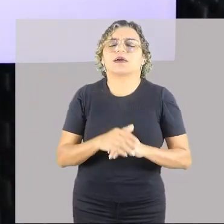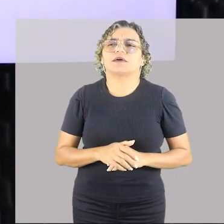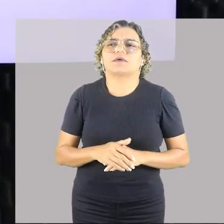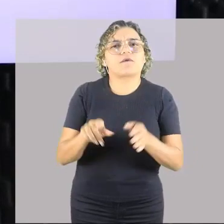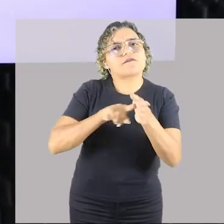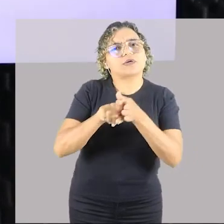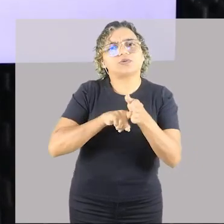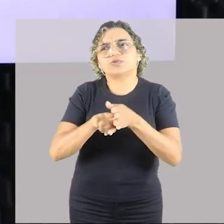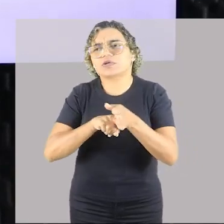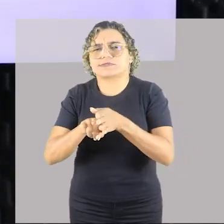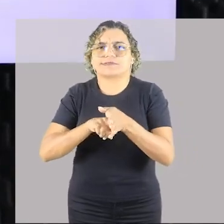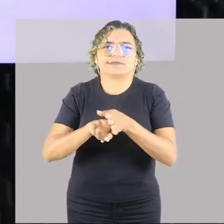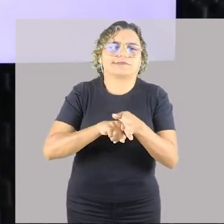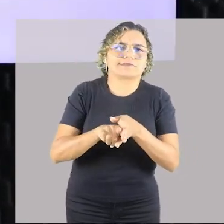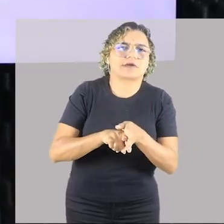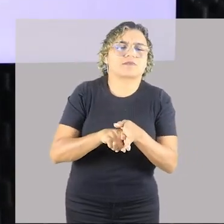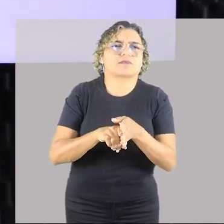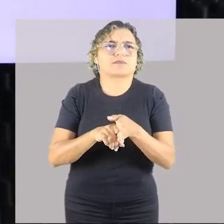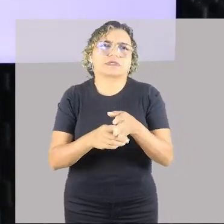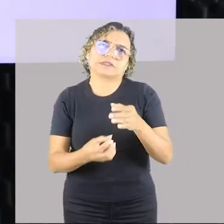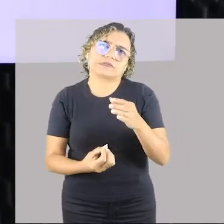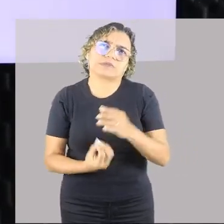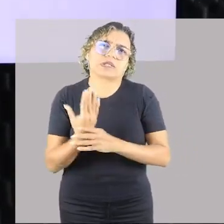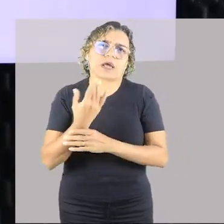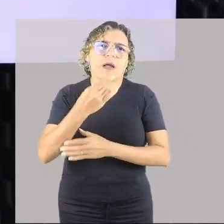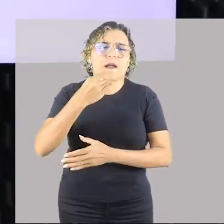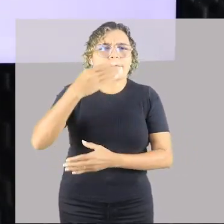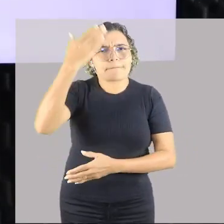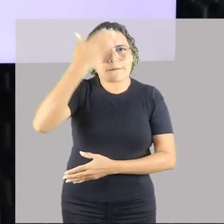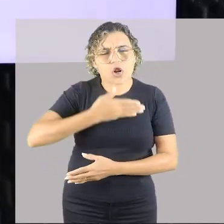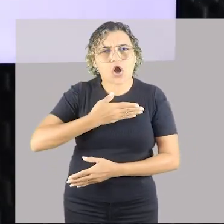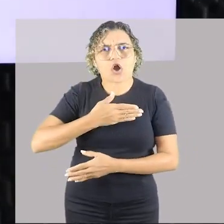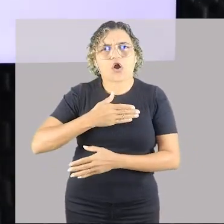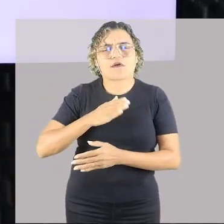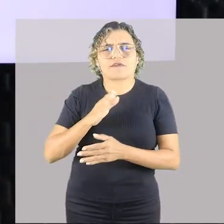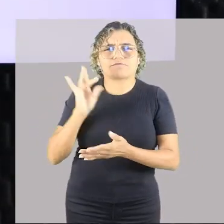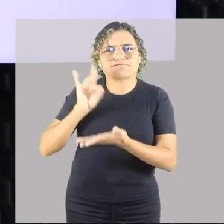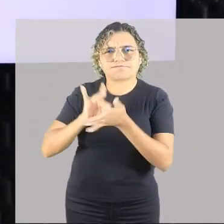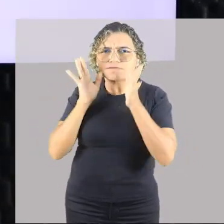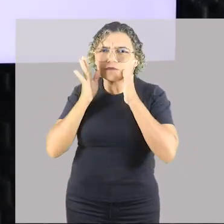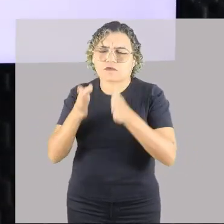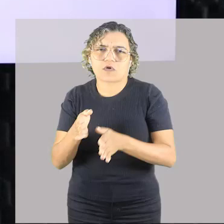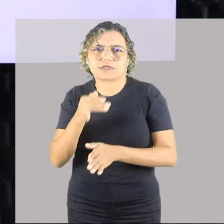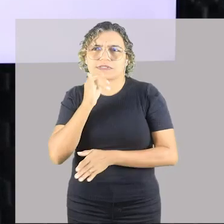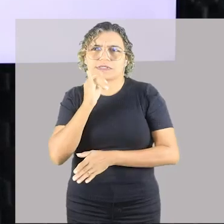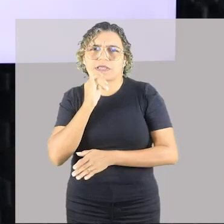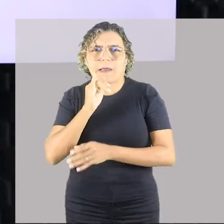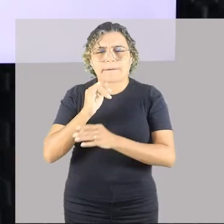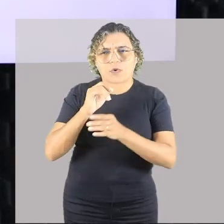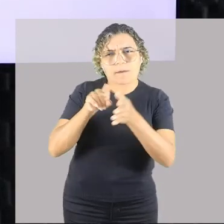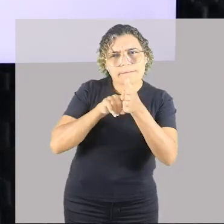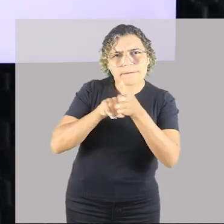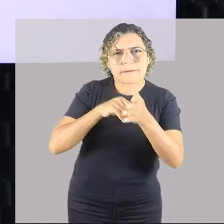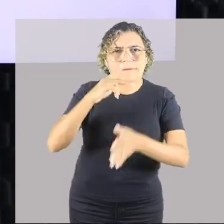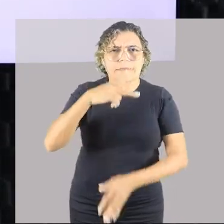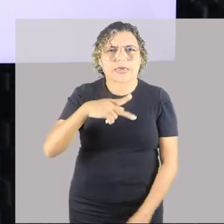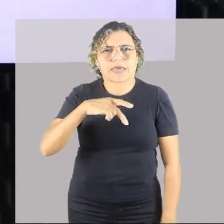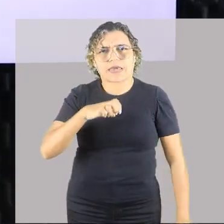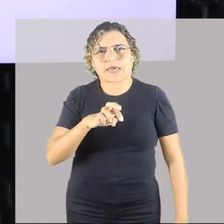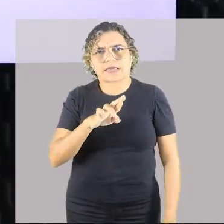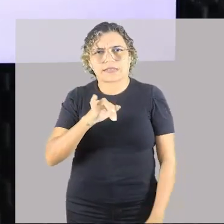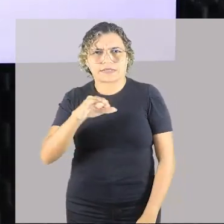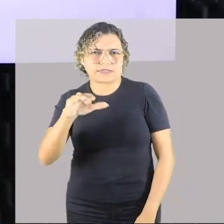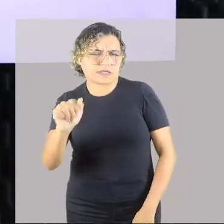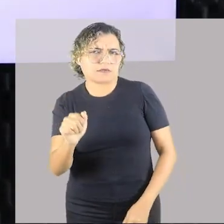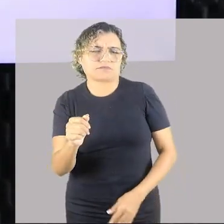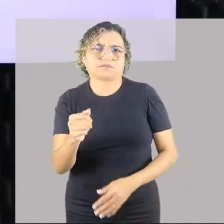um procedimento investigativo ou uma produção de provas específica, por exemplo, uma prova pericial de algum documento. Você pode falar que